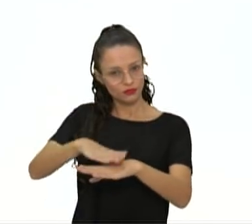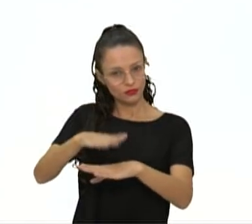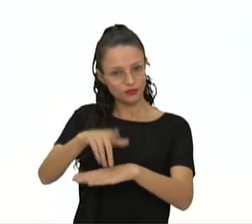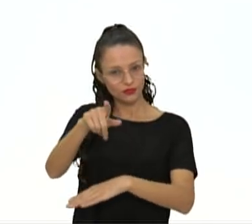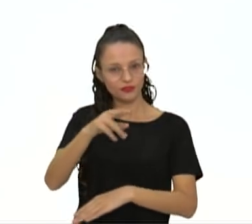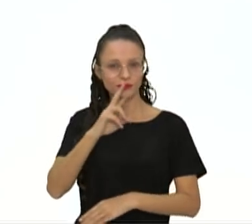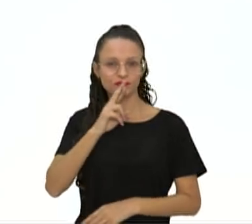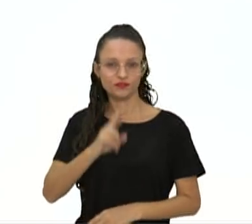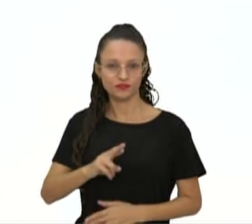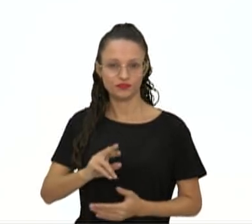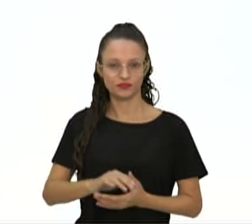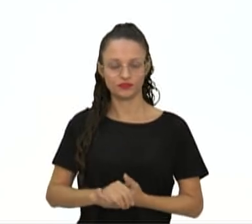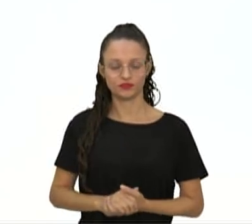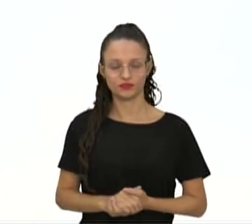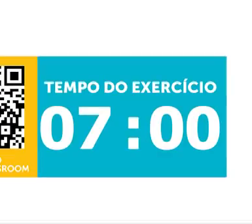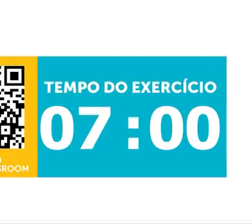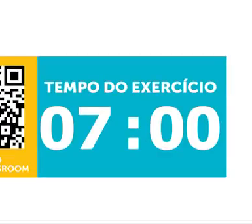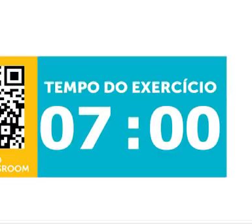você resolver.